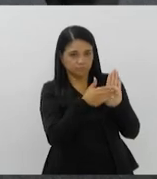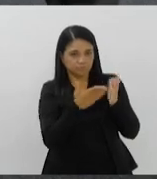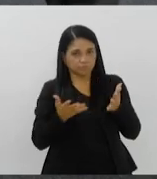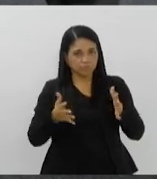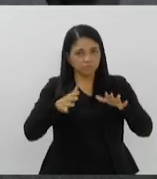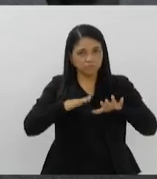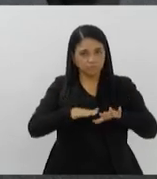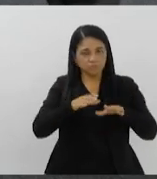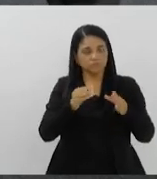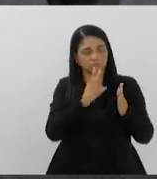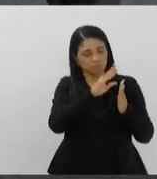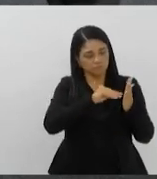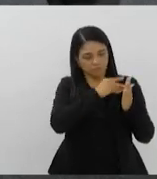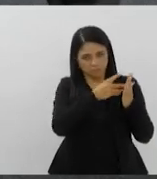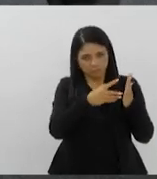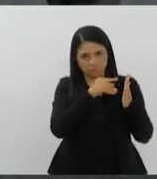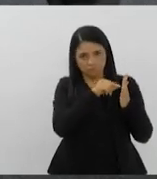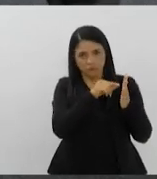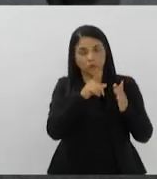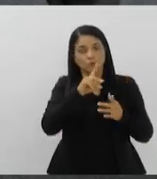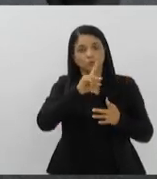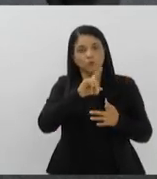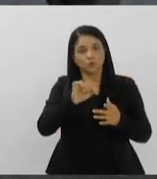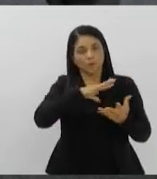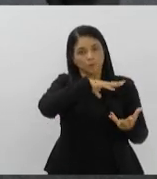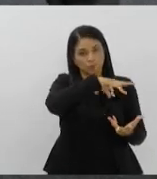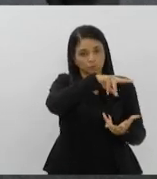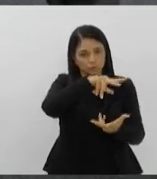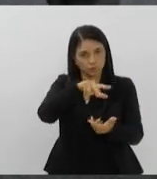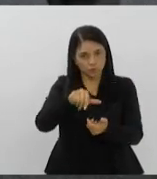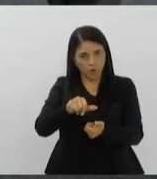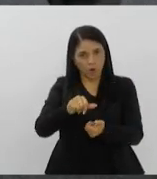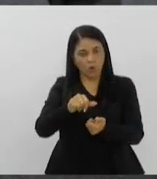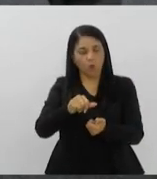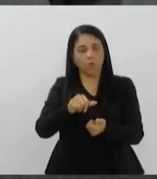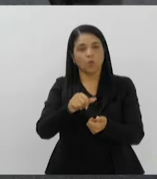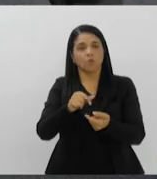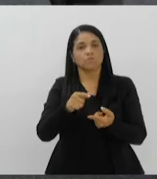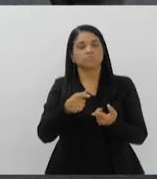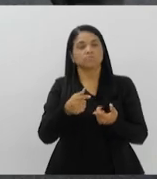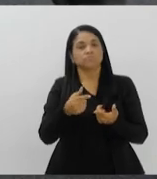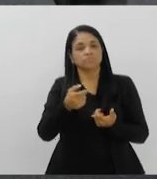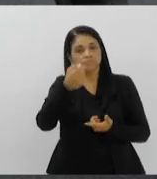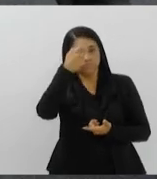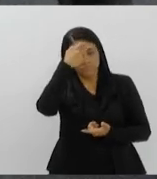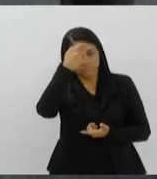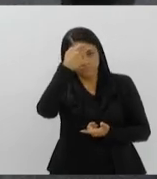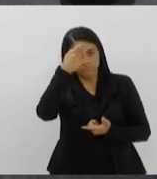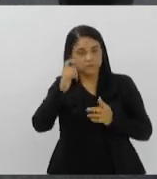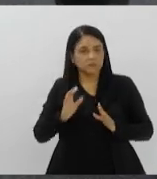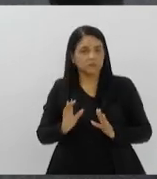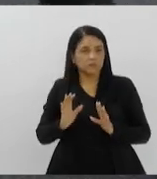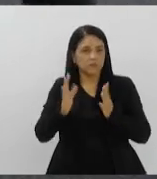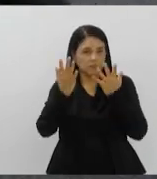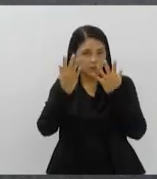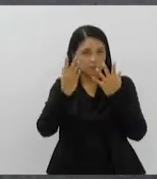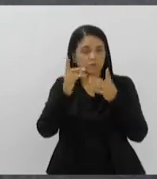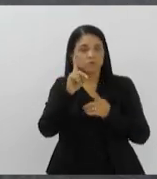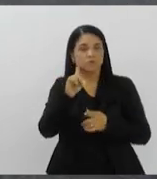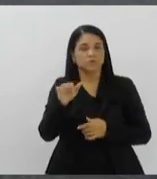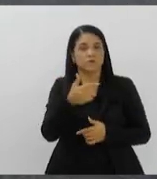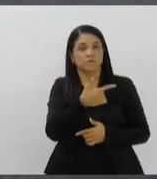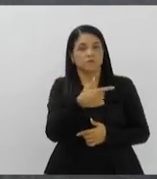no calendário, ao Dia Mundial de Combate à Ataxia, que já é celebrado no dia 25